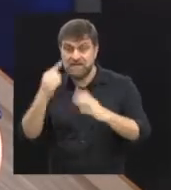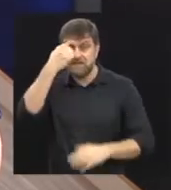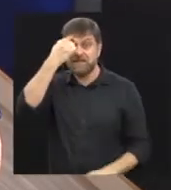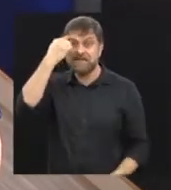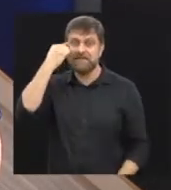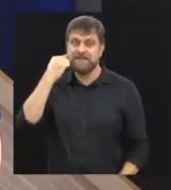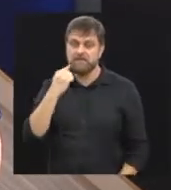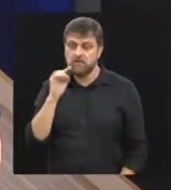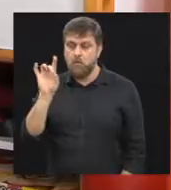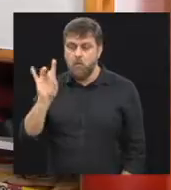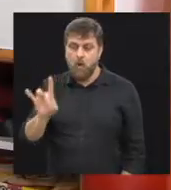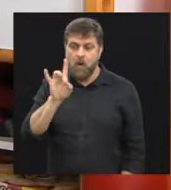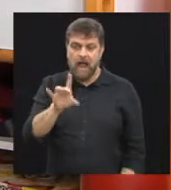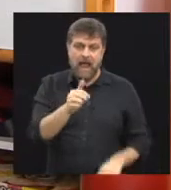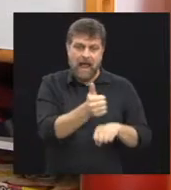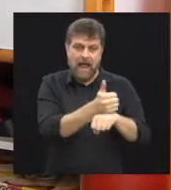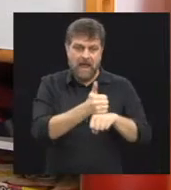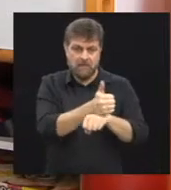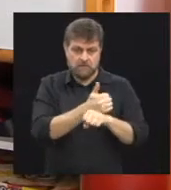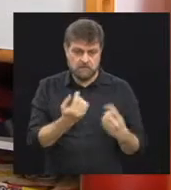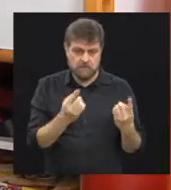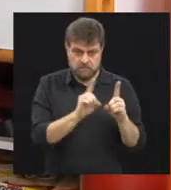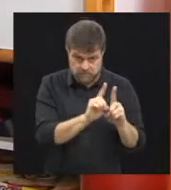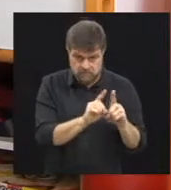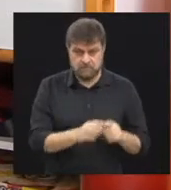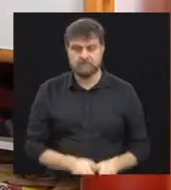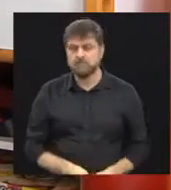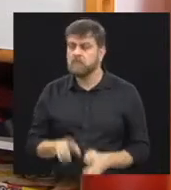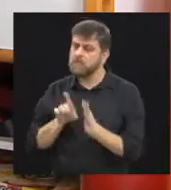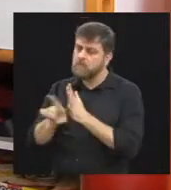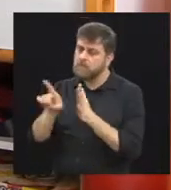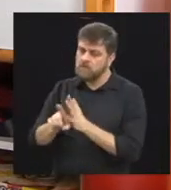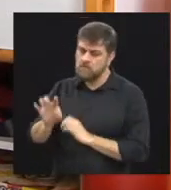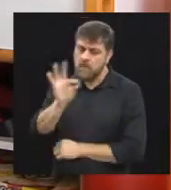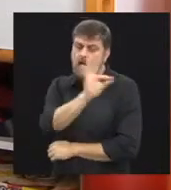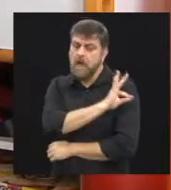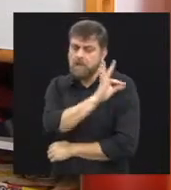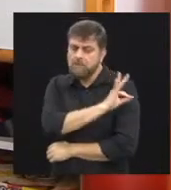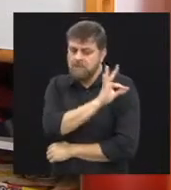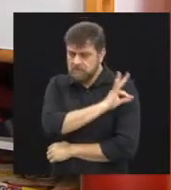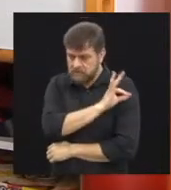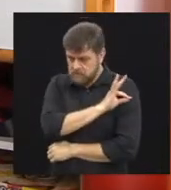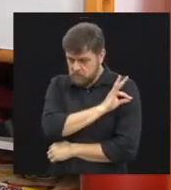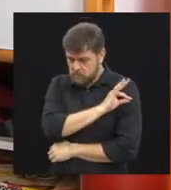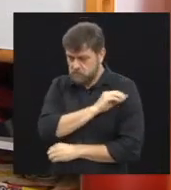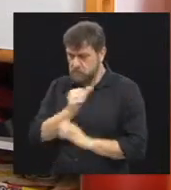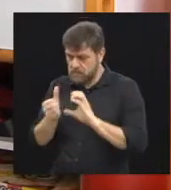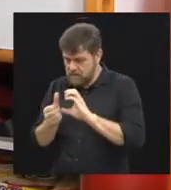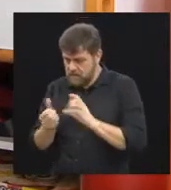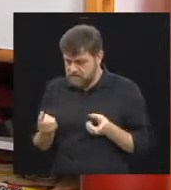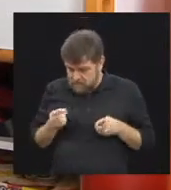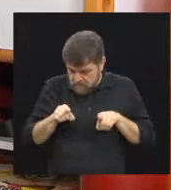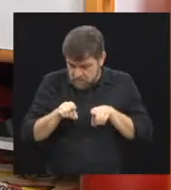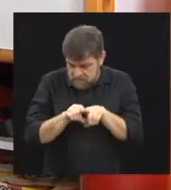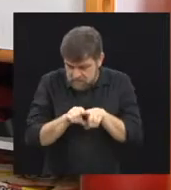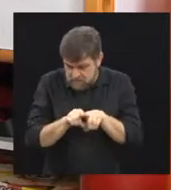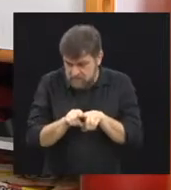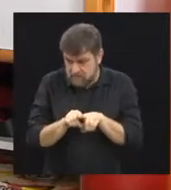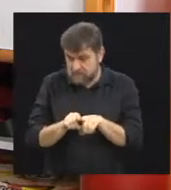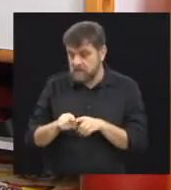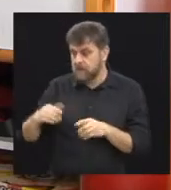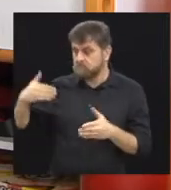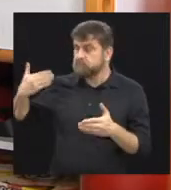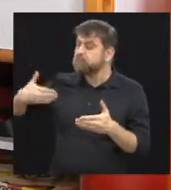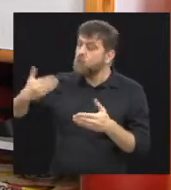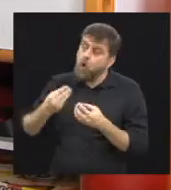técnico. E é uma parceria com a municipalidade? Sempre foi assim, Valdir? Começou desde o início, vocês com essa parceria, ou não? Foi uma coisa